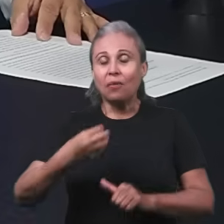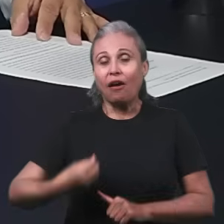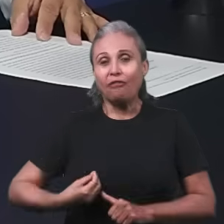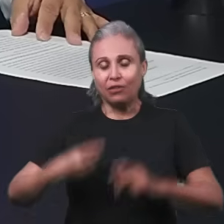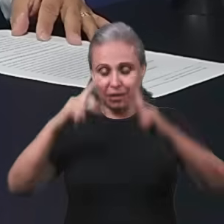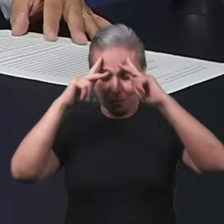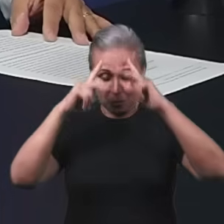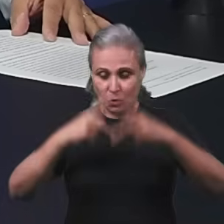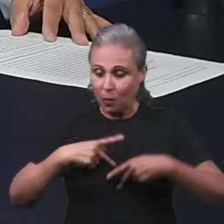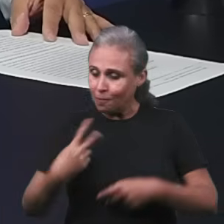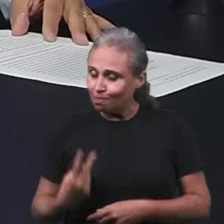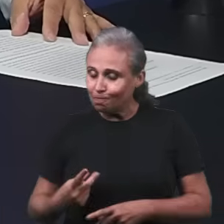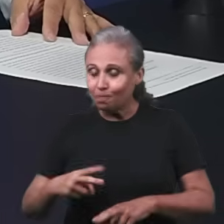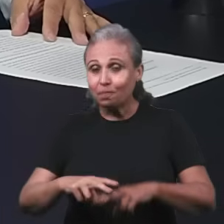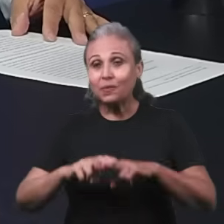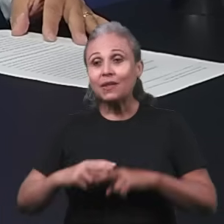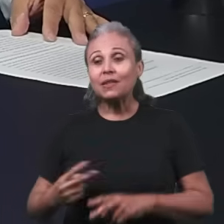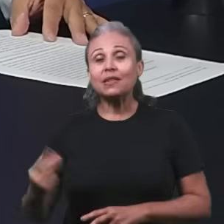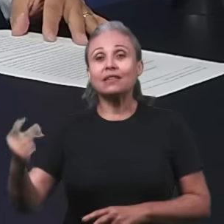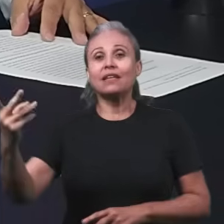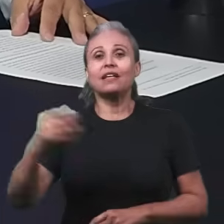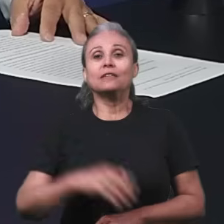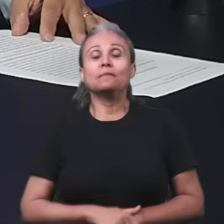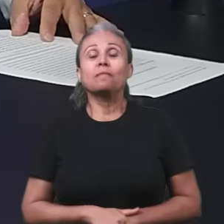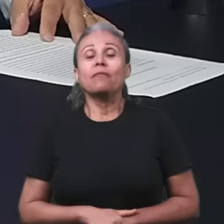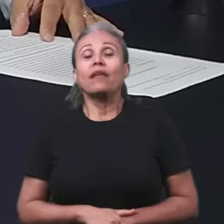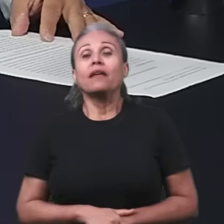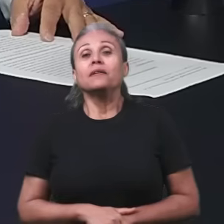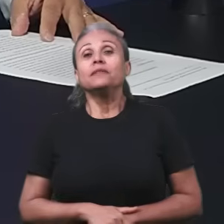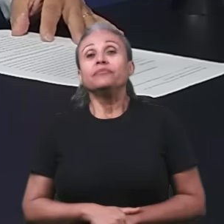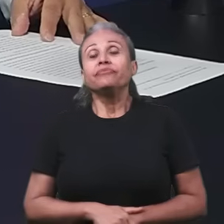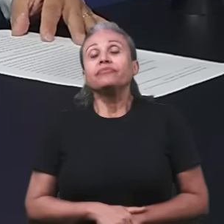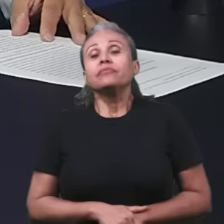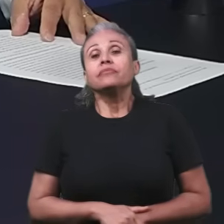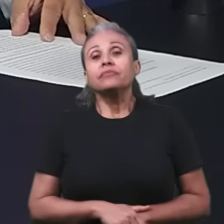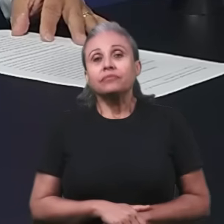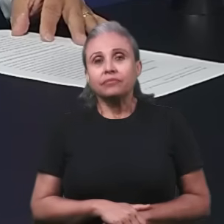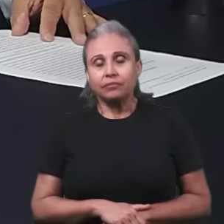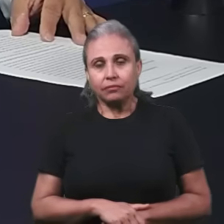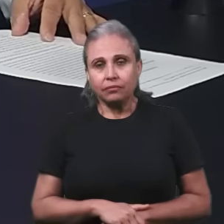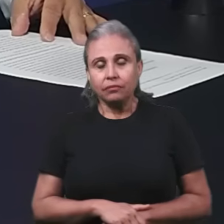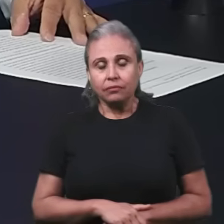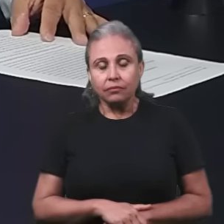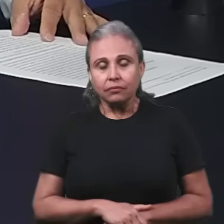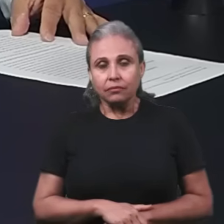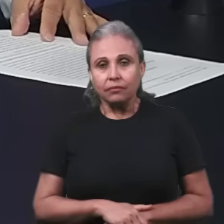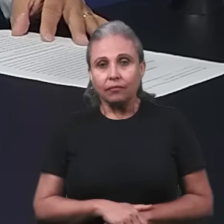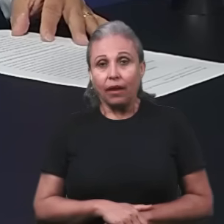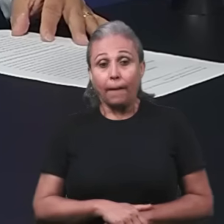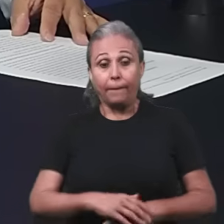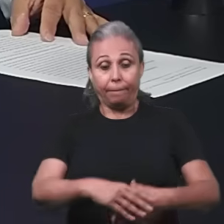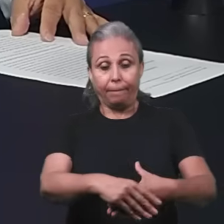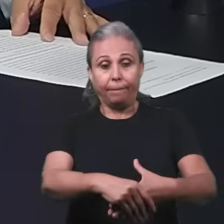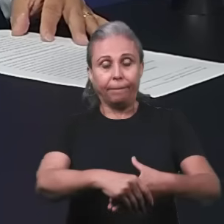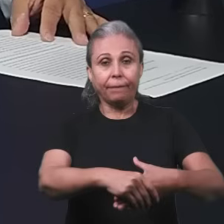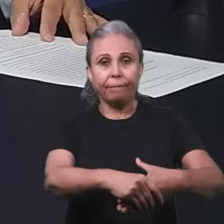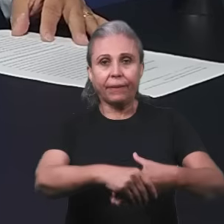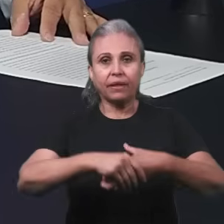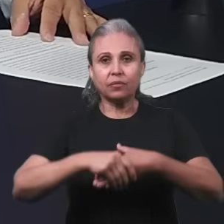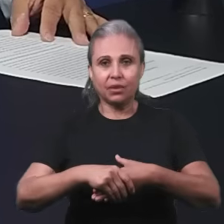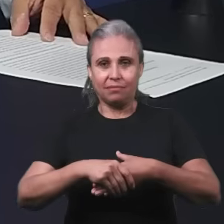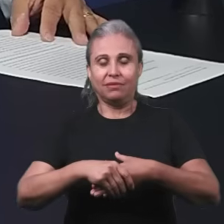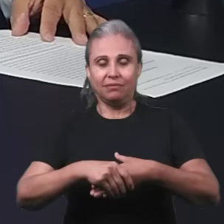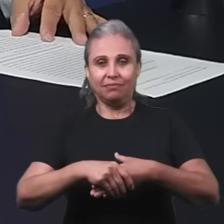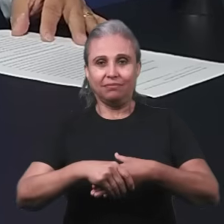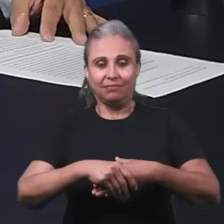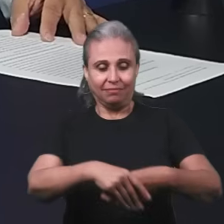importante, tomando-o pela mão direita. Então, quando o homem aceita o projeto de Deus, quando o homem ele tem uma